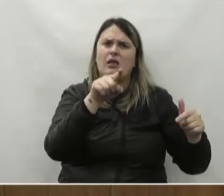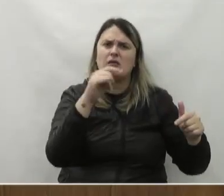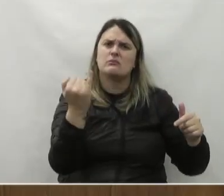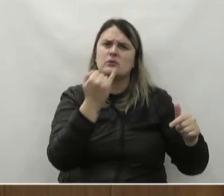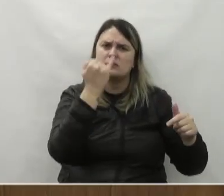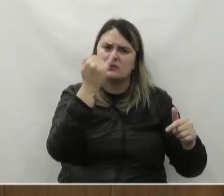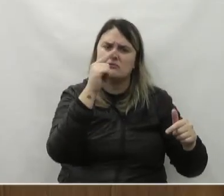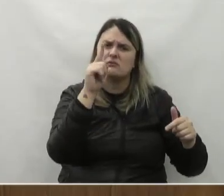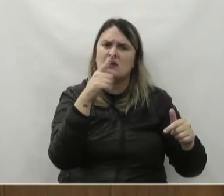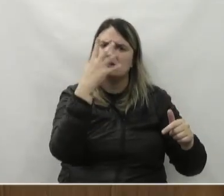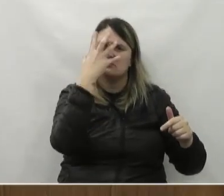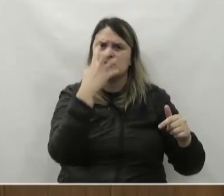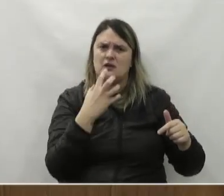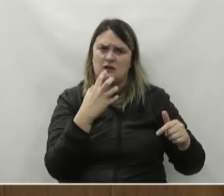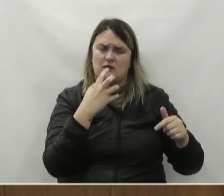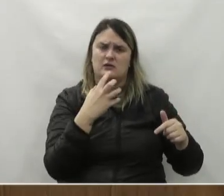e,